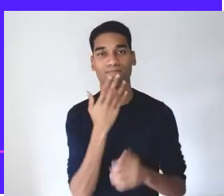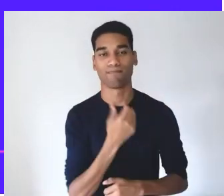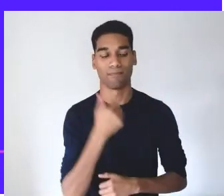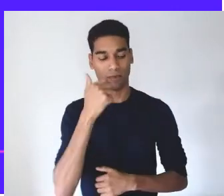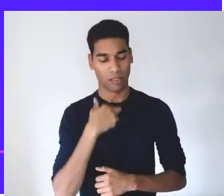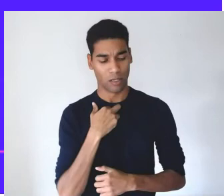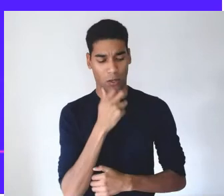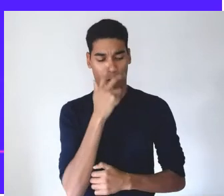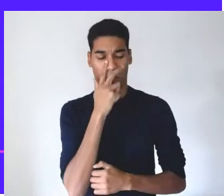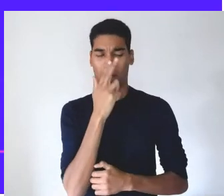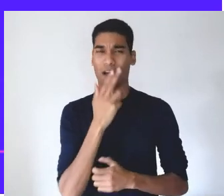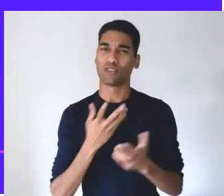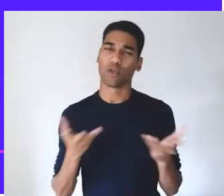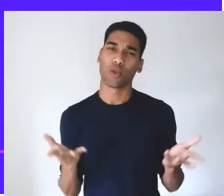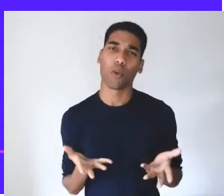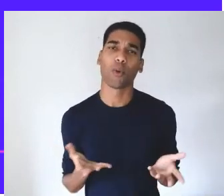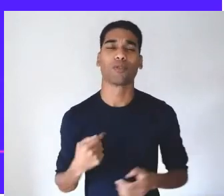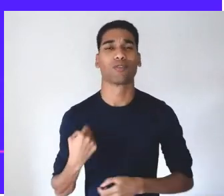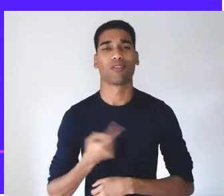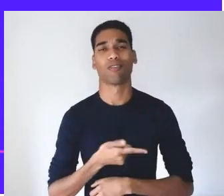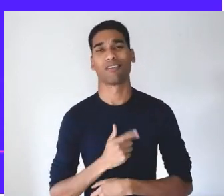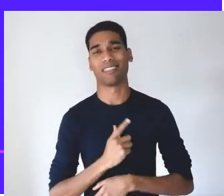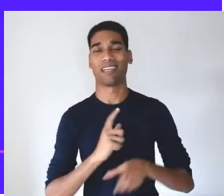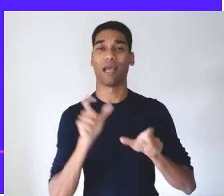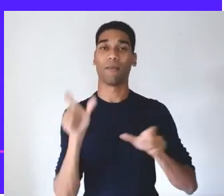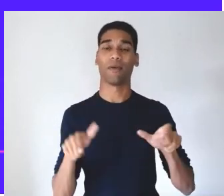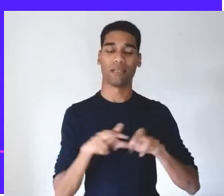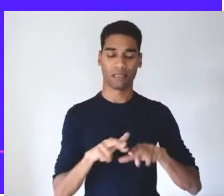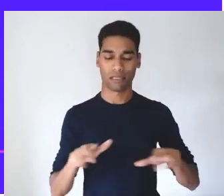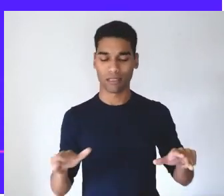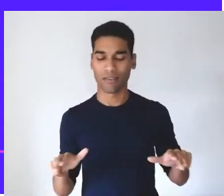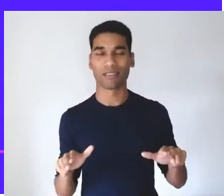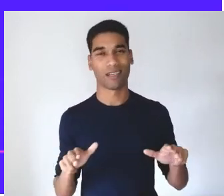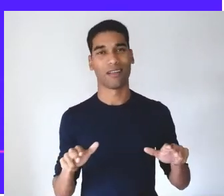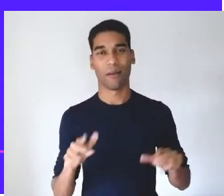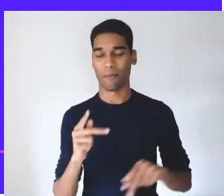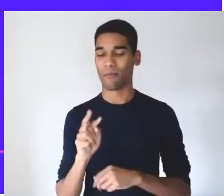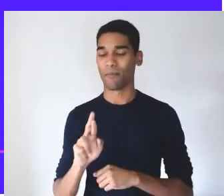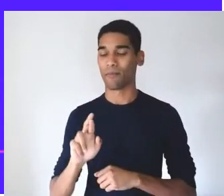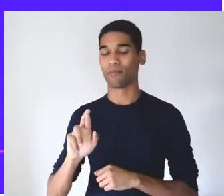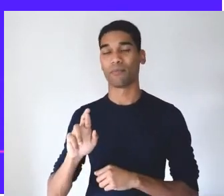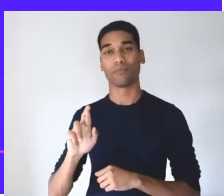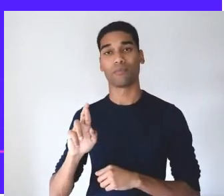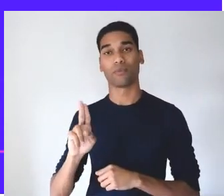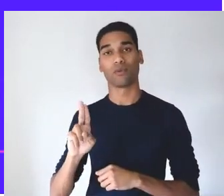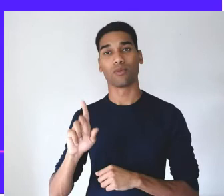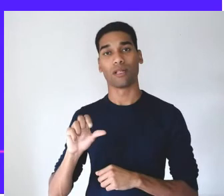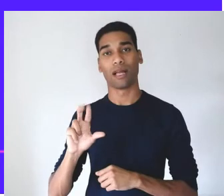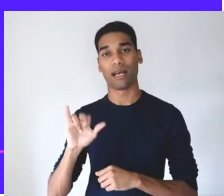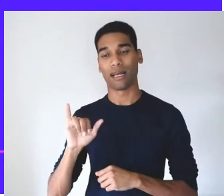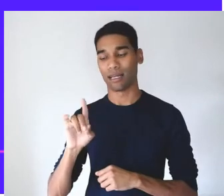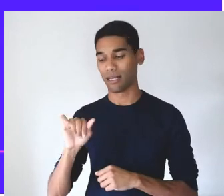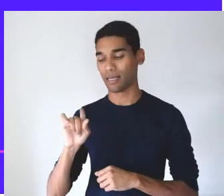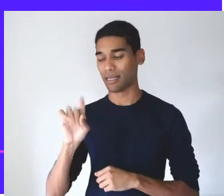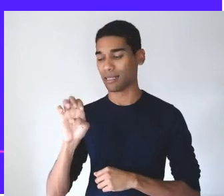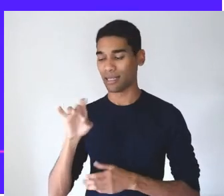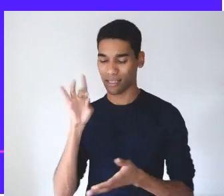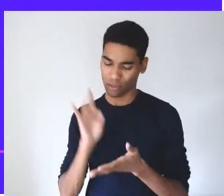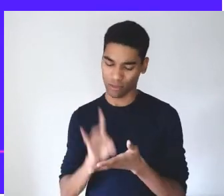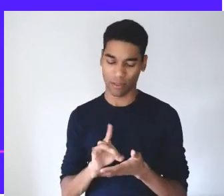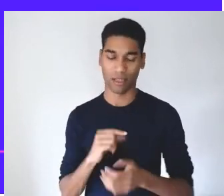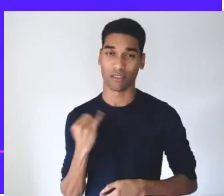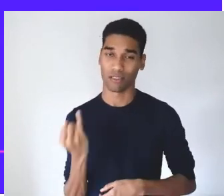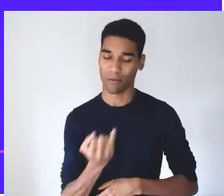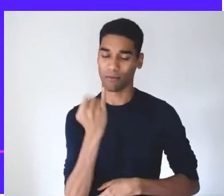essa diversidade, essa pluralidade real de vozes e a gente deveria, sim, atentar mais a isso. Então, é isso